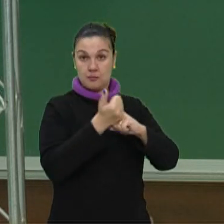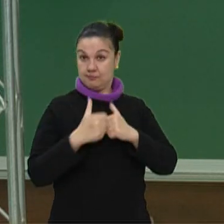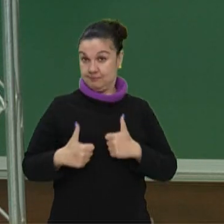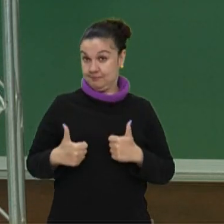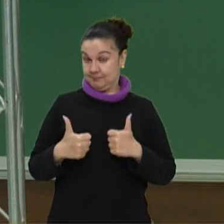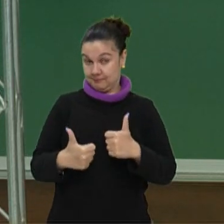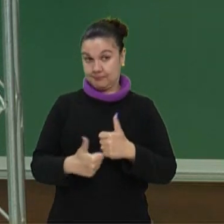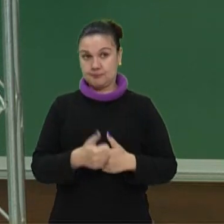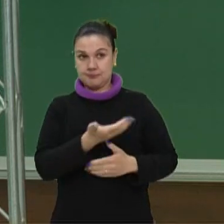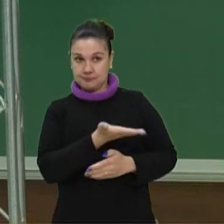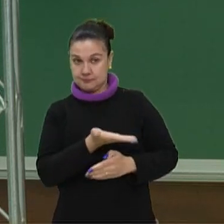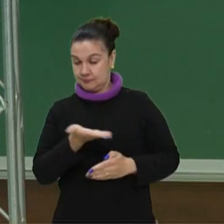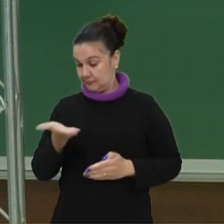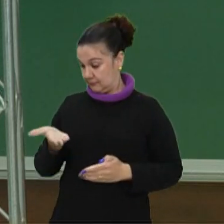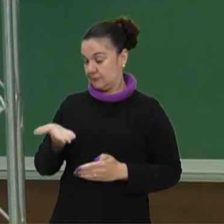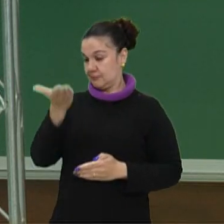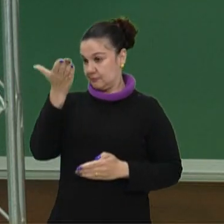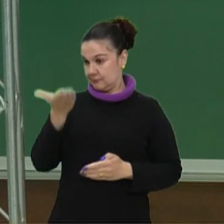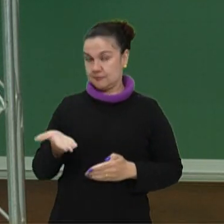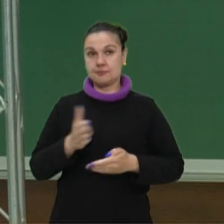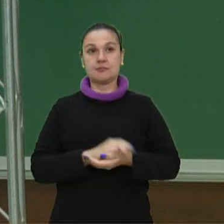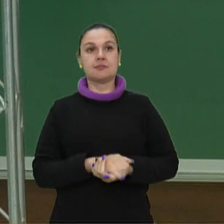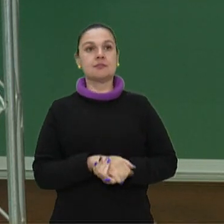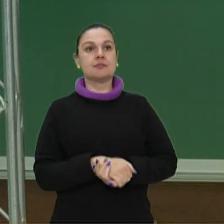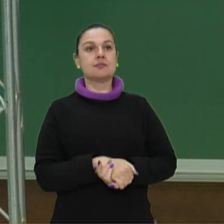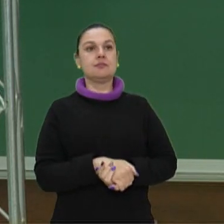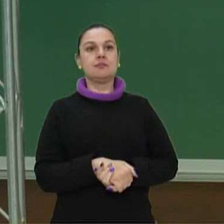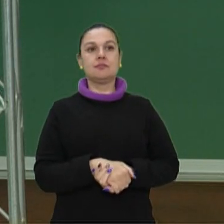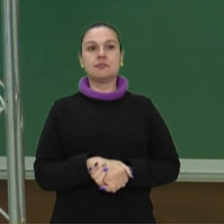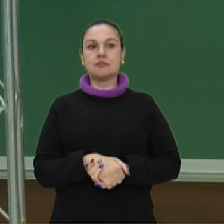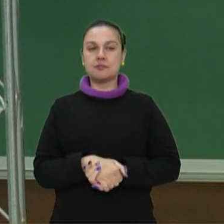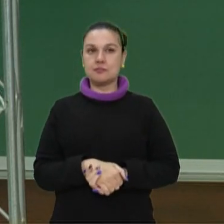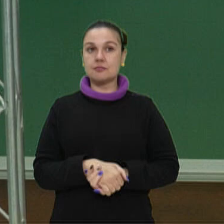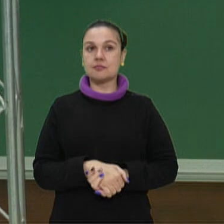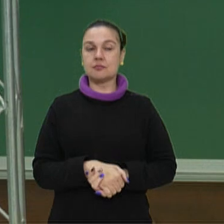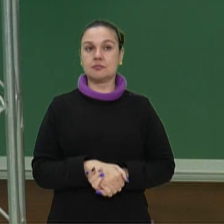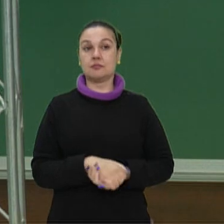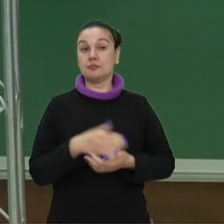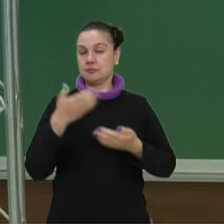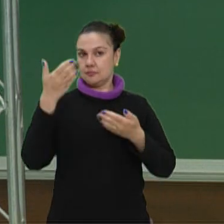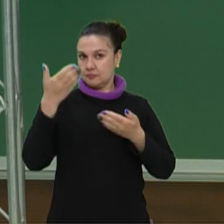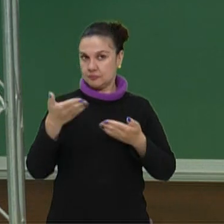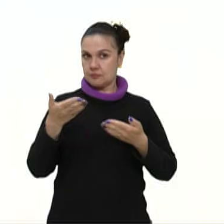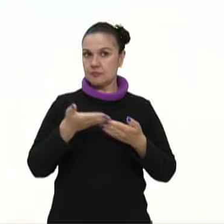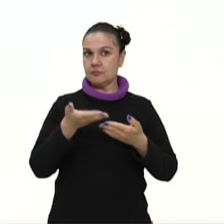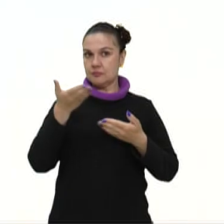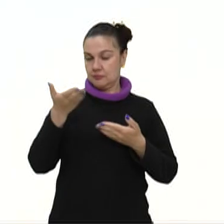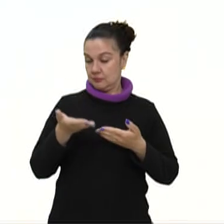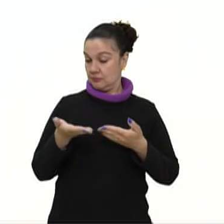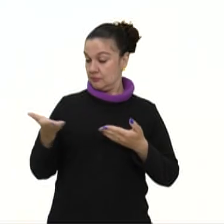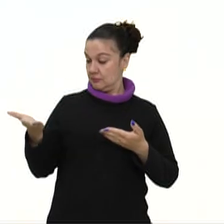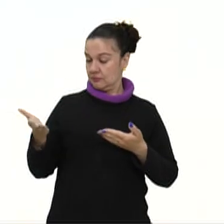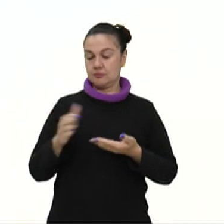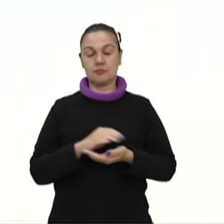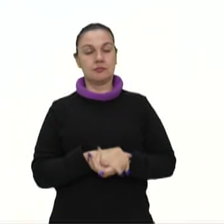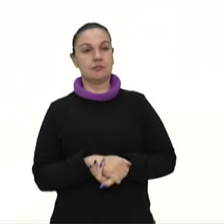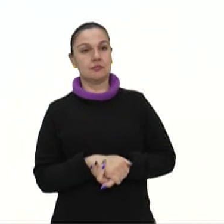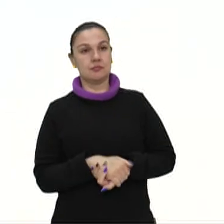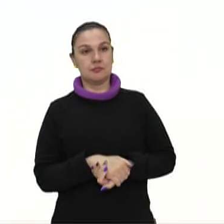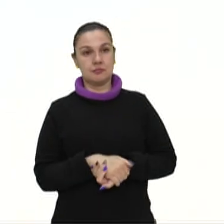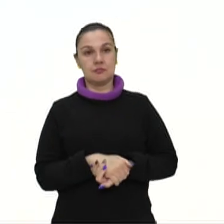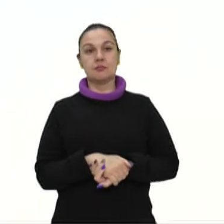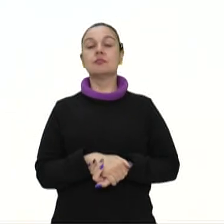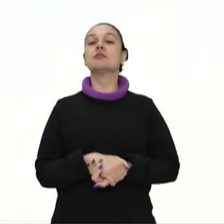x2. Fazendo essa troca toda, olha só, no lugar do A, x1, no lugar do B, x2. No lugar do A, x1, no lugar do A, x1, no lugar do